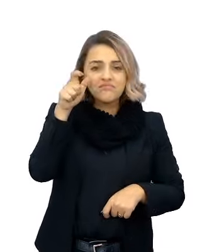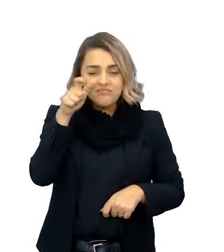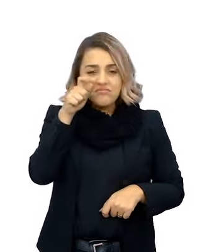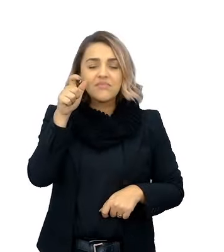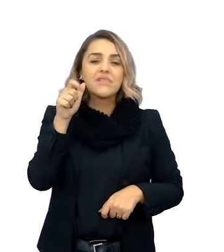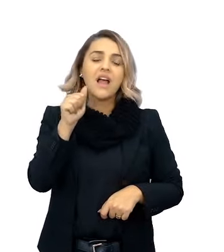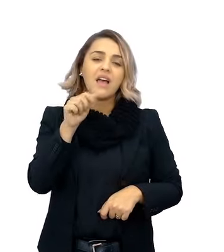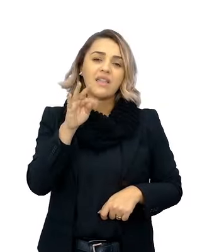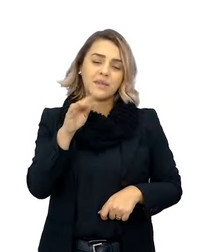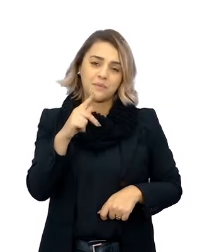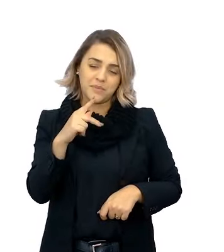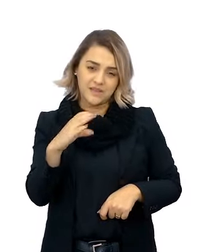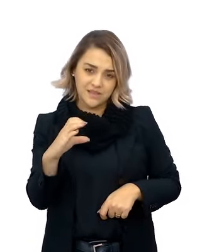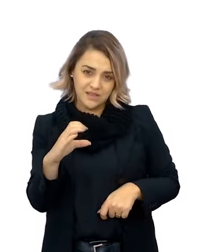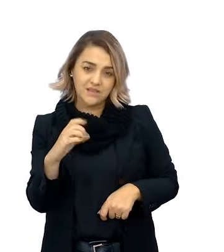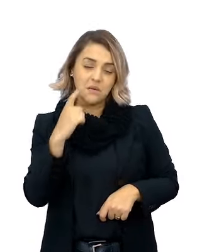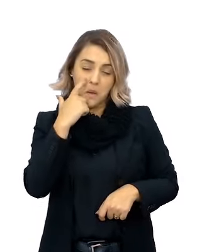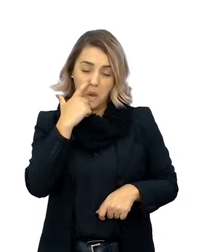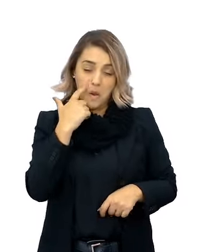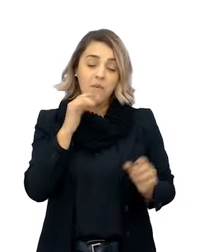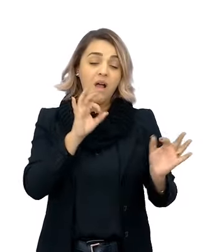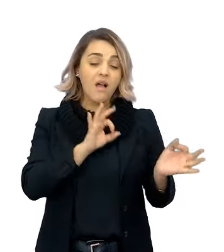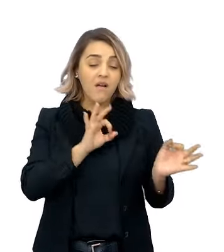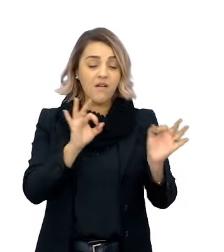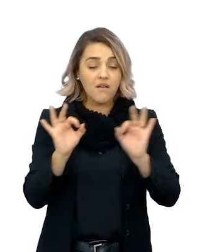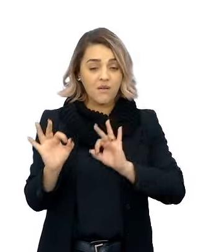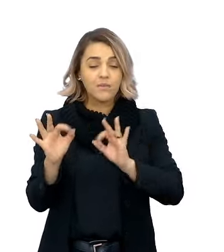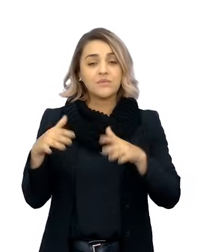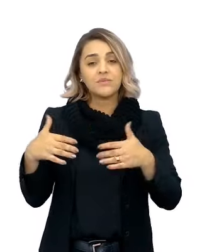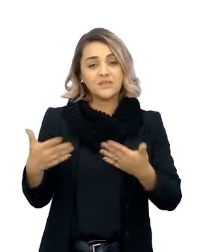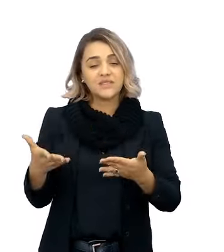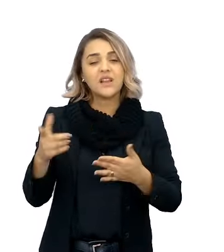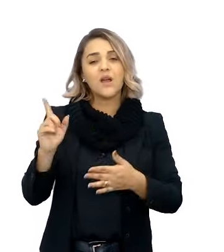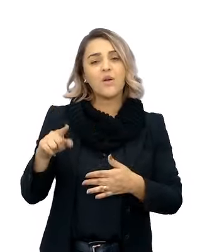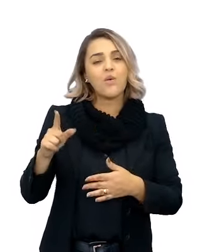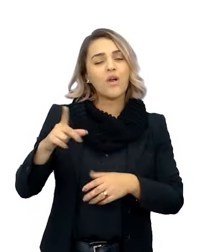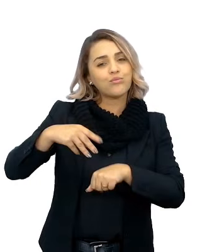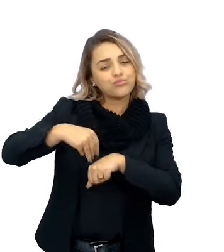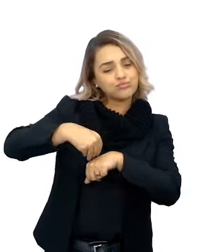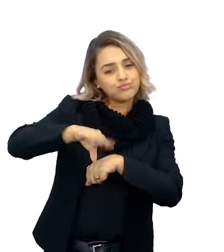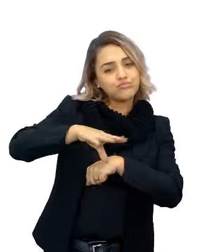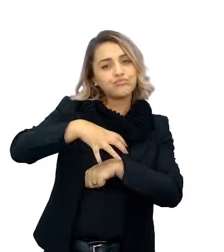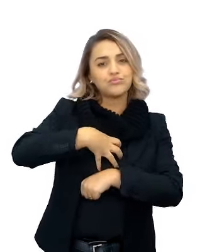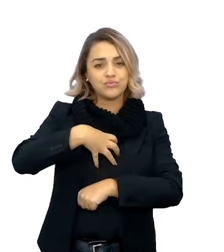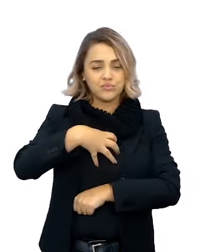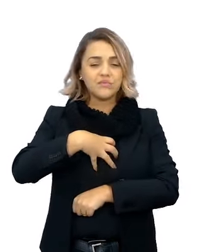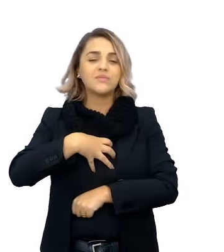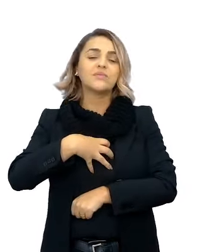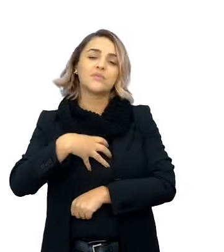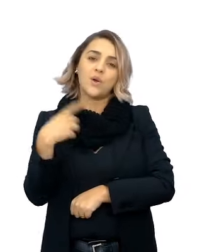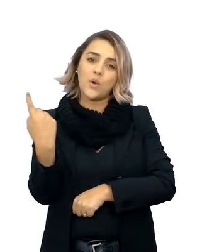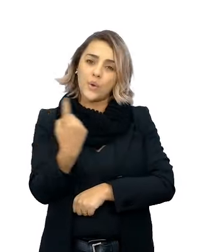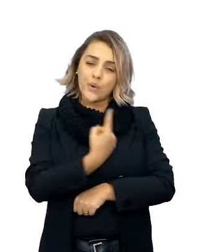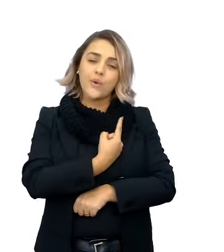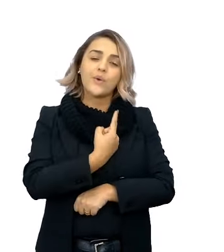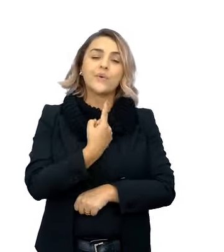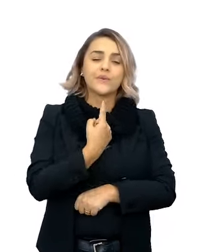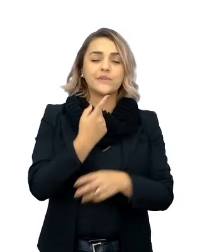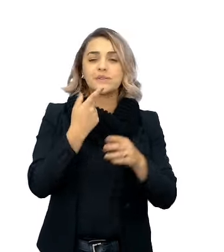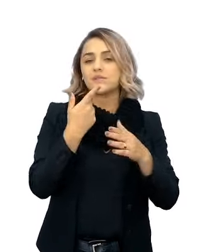estar acompanhando vocês. Então, aqui, a gente, é uma forma de sugerir para vocês, né, o que a gente vai trabalhar,